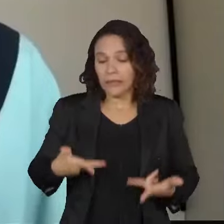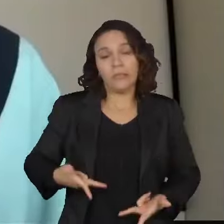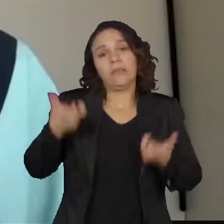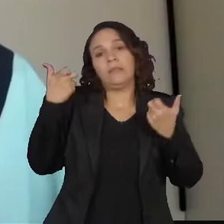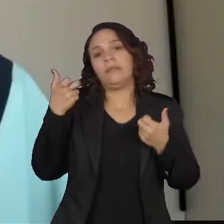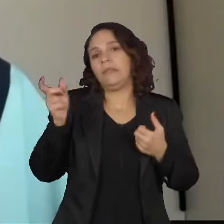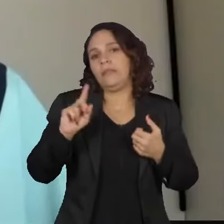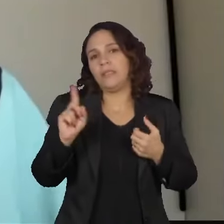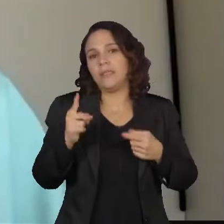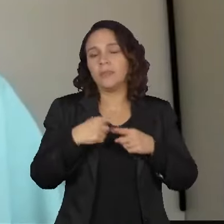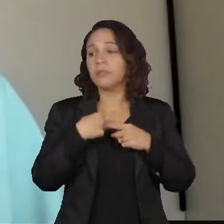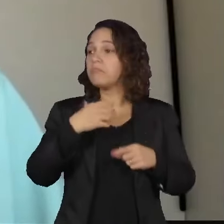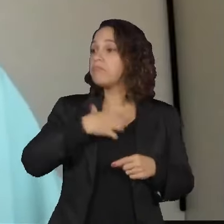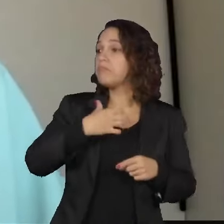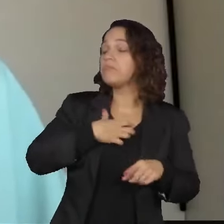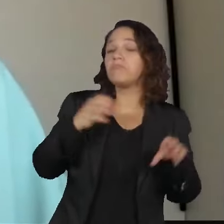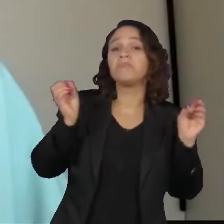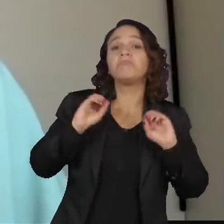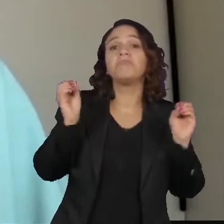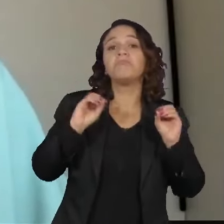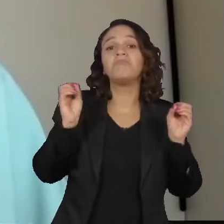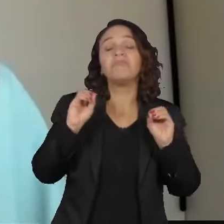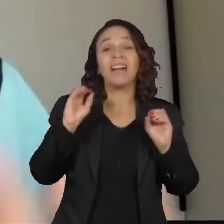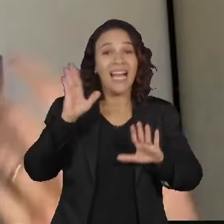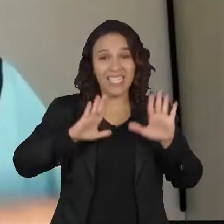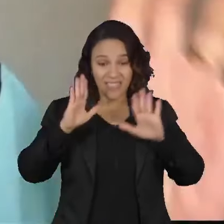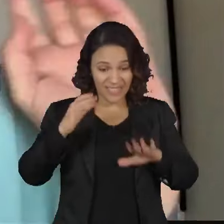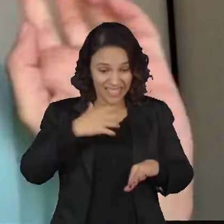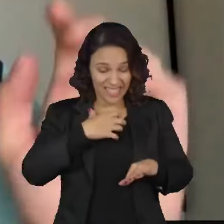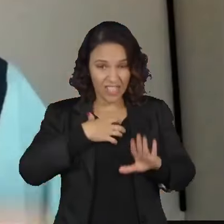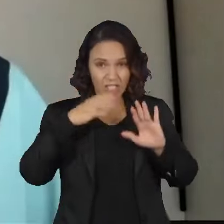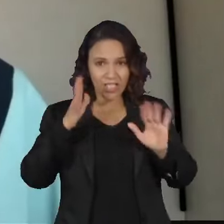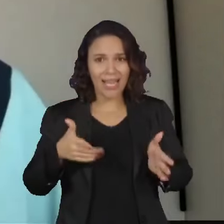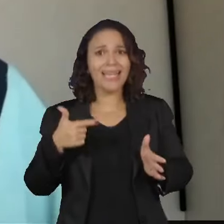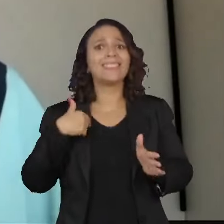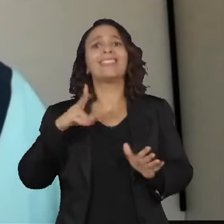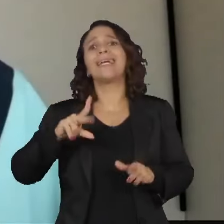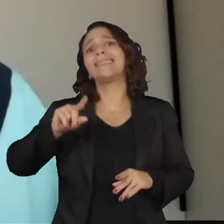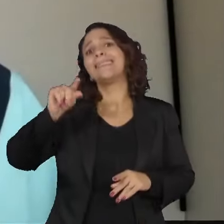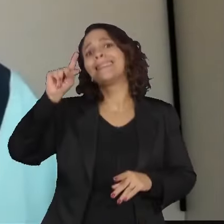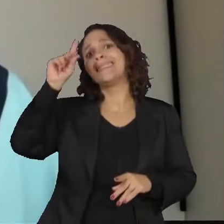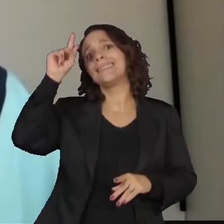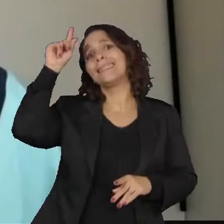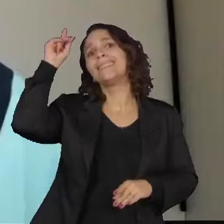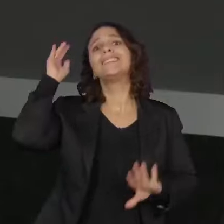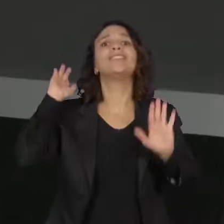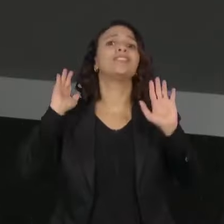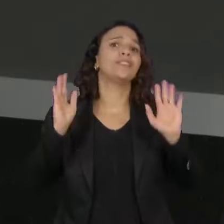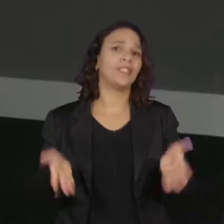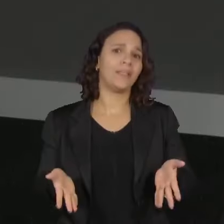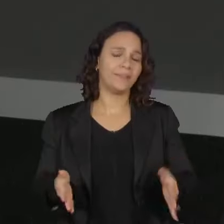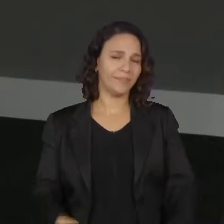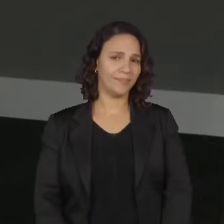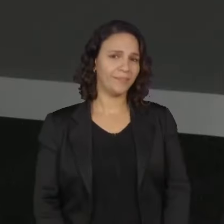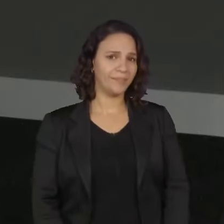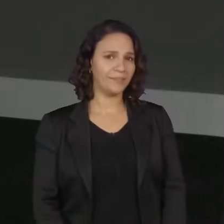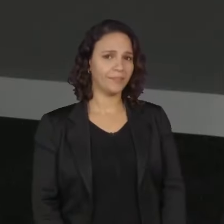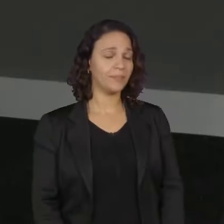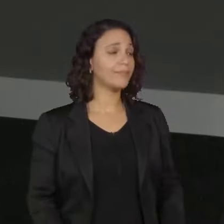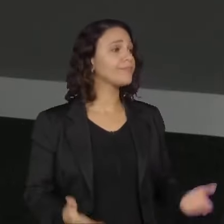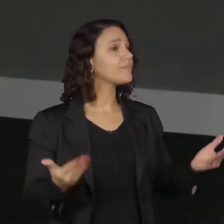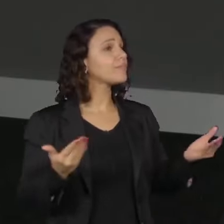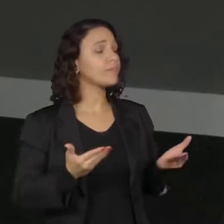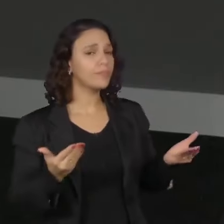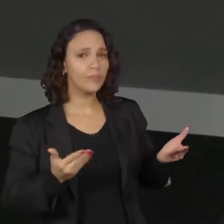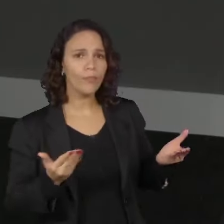detectar só porque tem sintomas. Muitas vezes, quando os sintomas vêm, já tem diabetes instalado há alguns anos. E o que existe